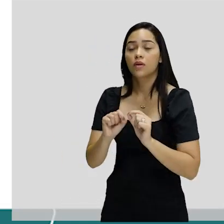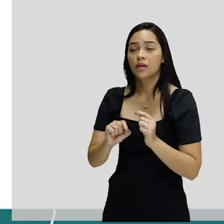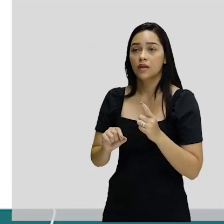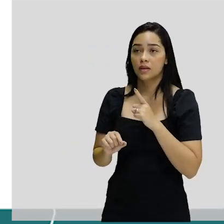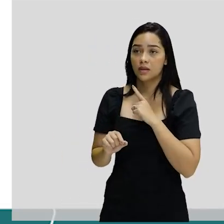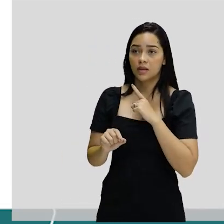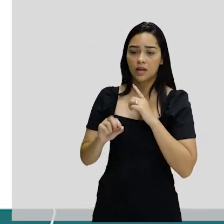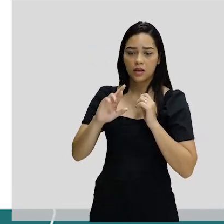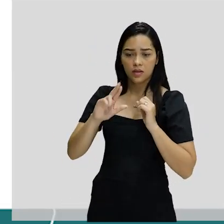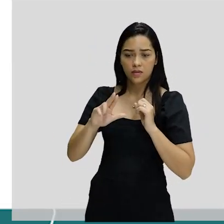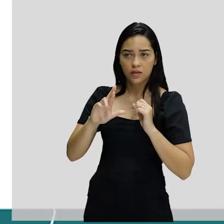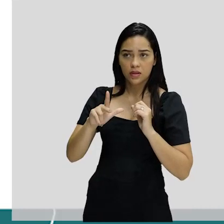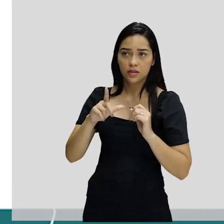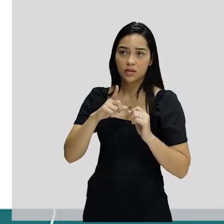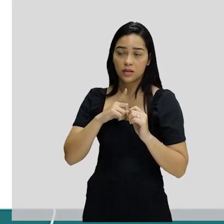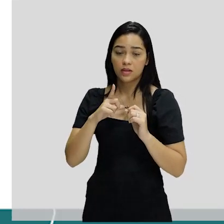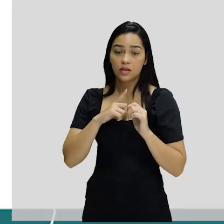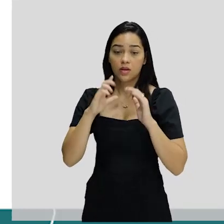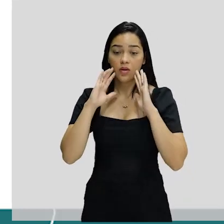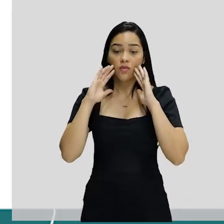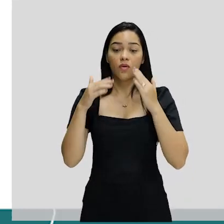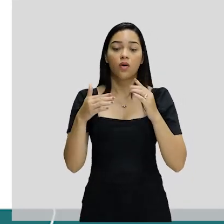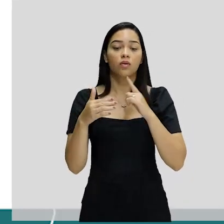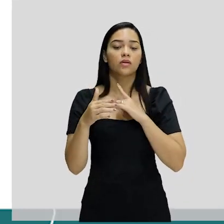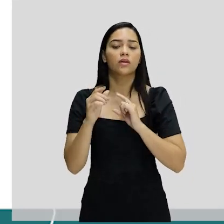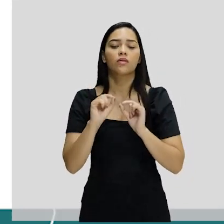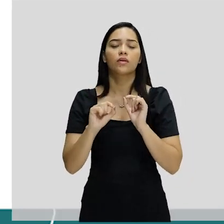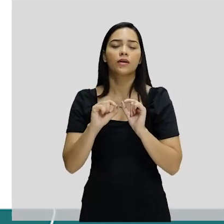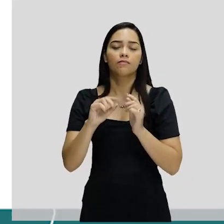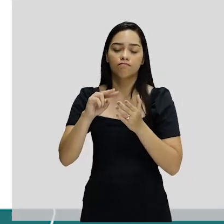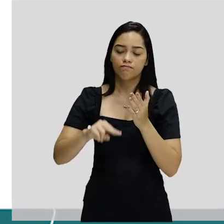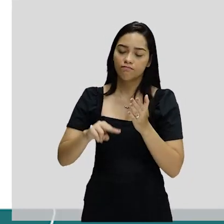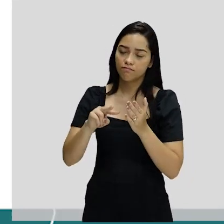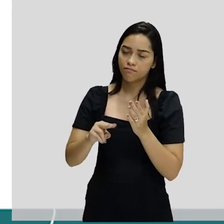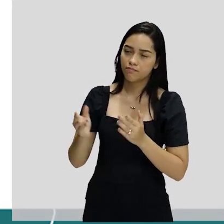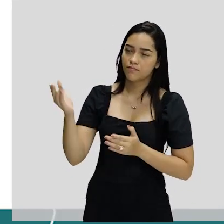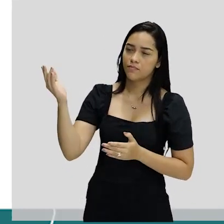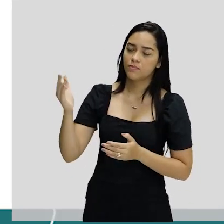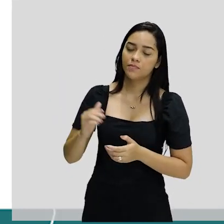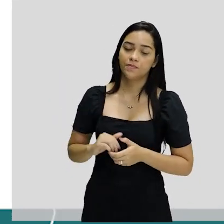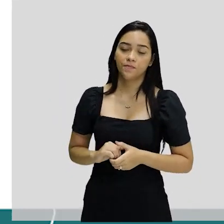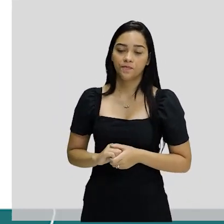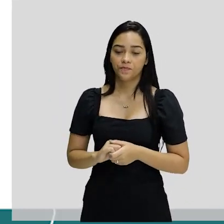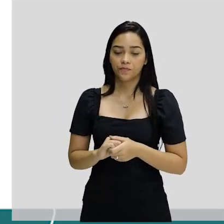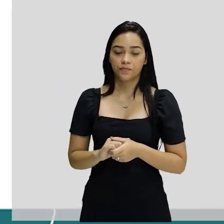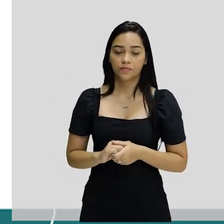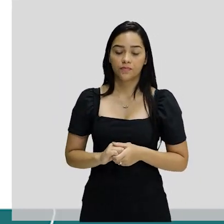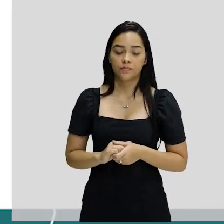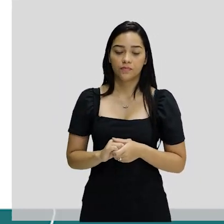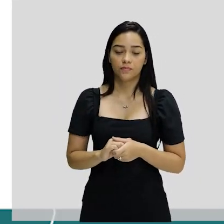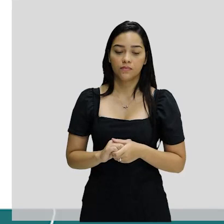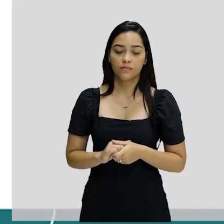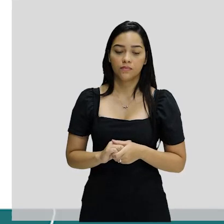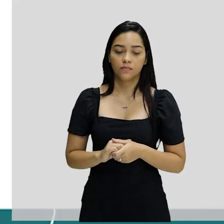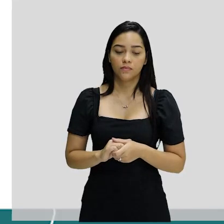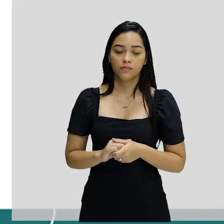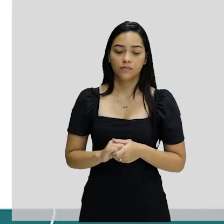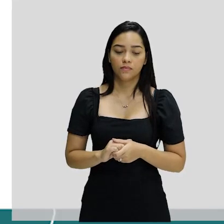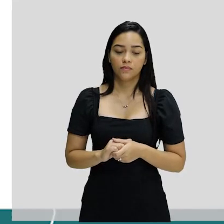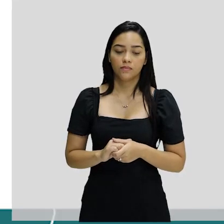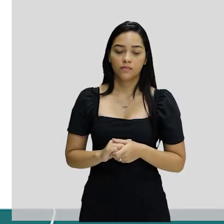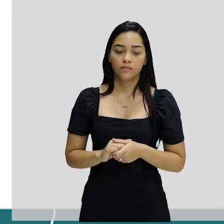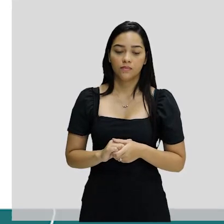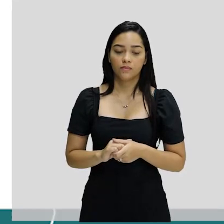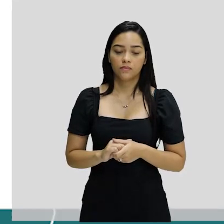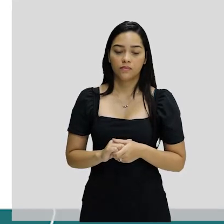entanto, a diferenciação do gênero é pautada pela anteposição ao mesmo radical de determinantes, que podem ser artigos, podem